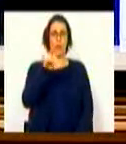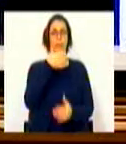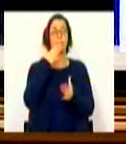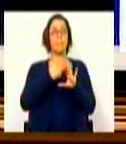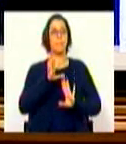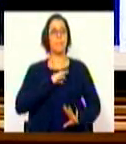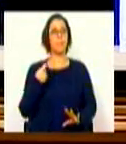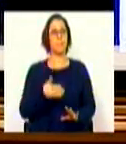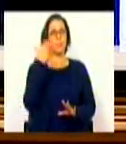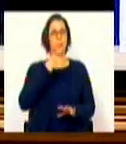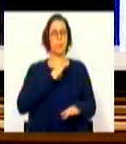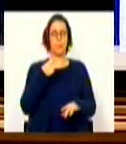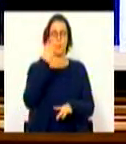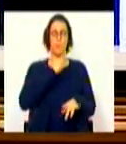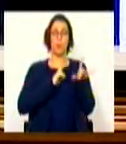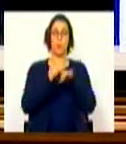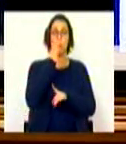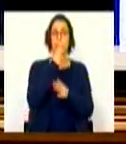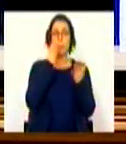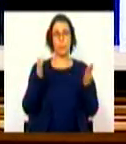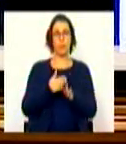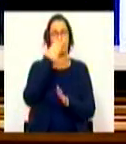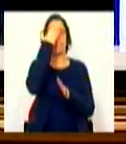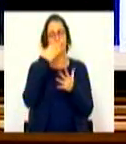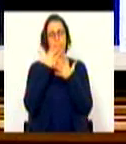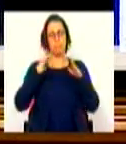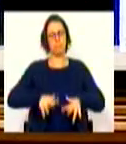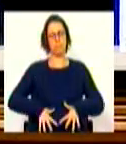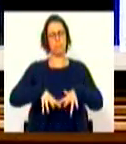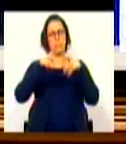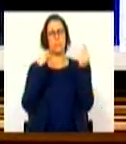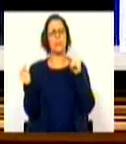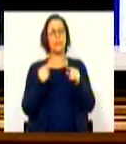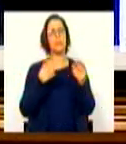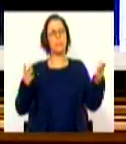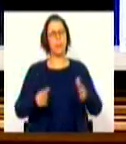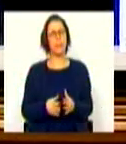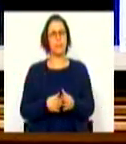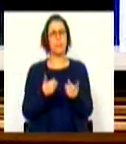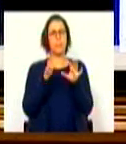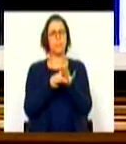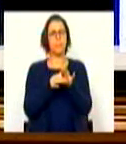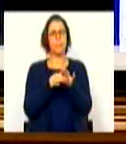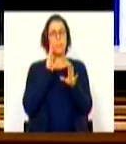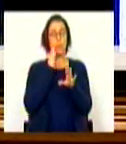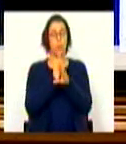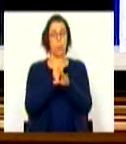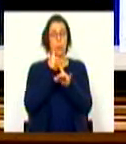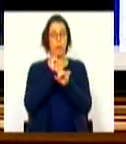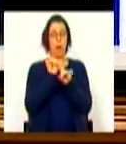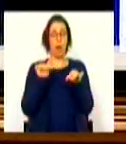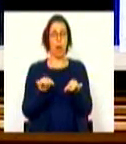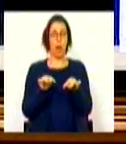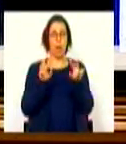Muito obrigada, Sr. Presidente, Sras. E Srs. Deputados. Penso que houve uma grande evolução neste debate relativamente ao último debate que tivemos